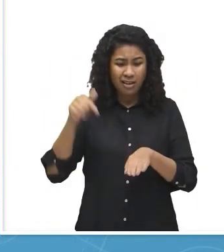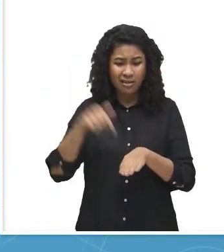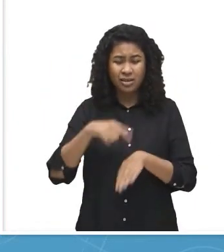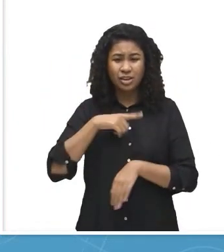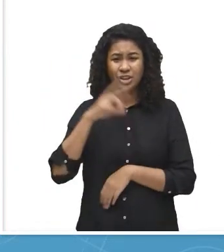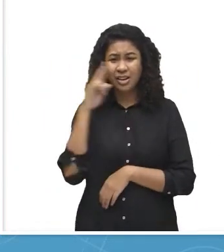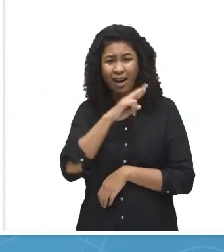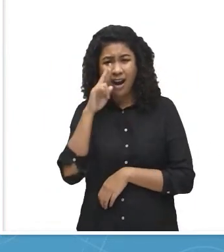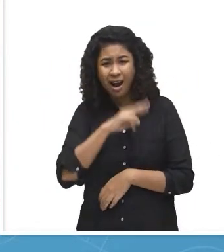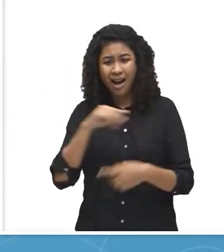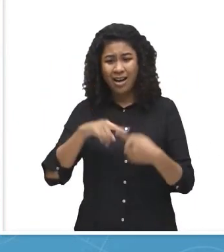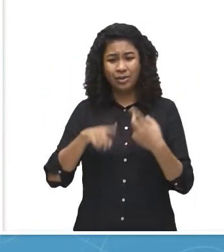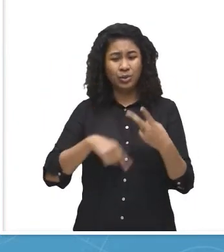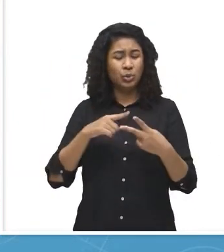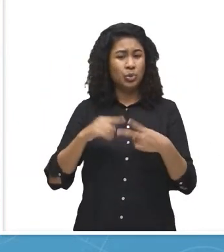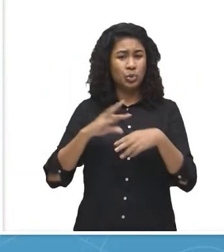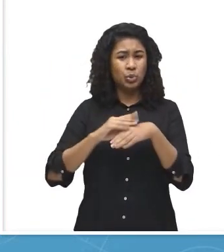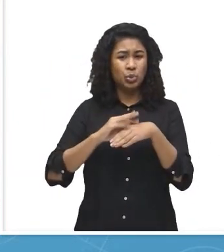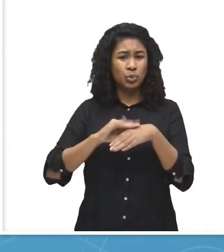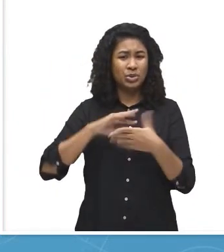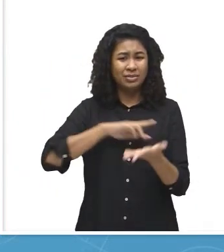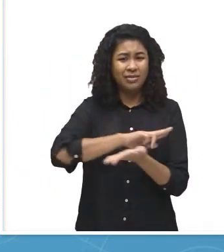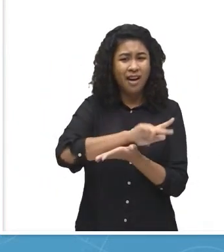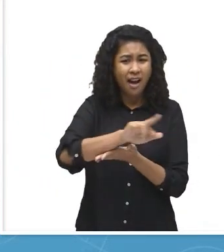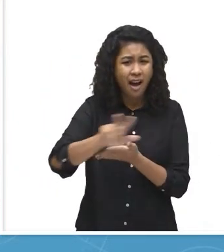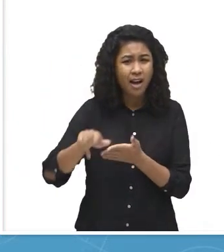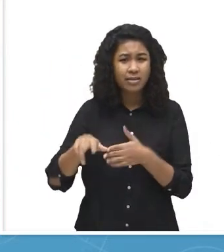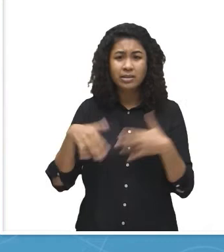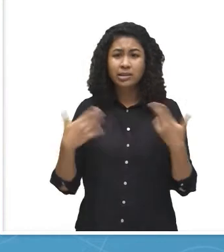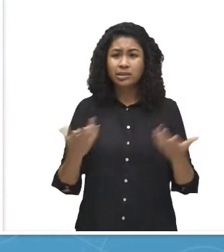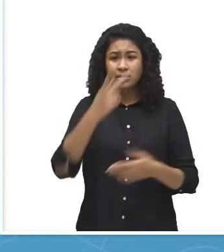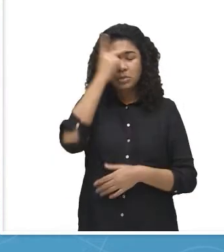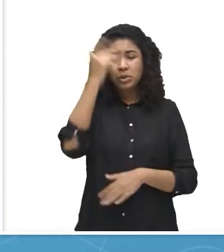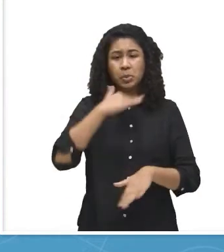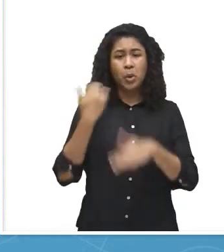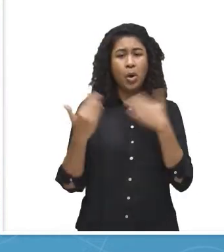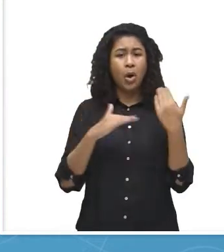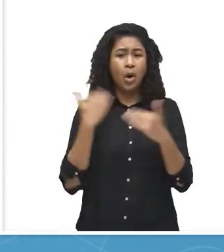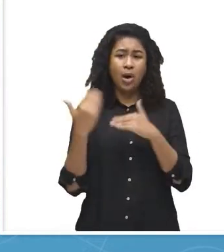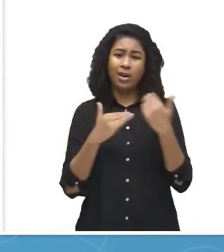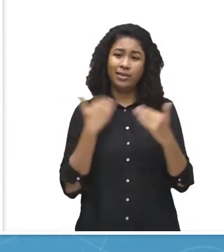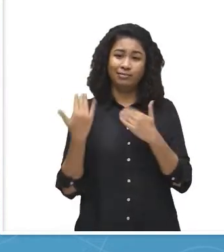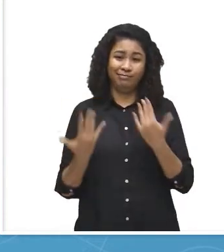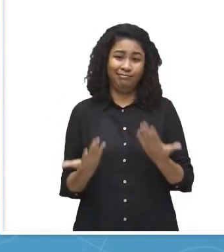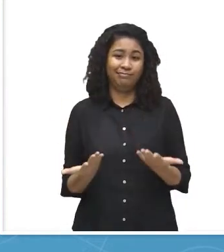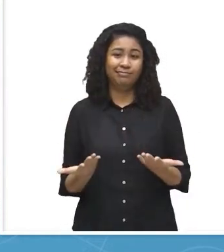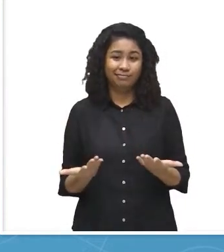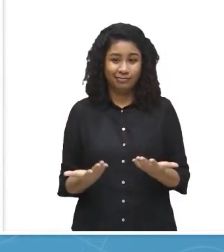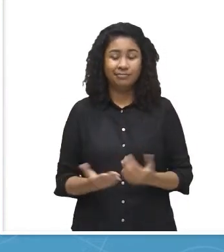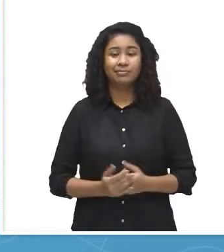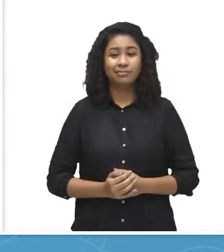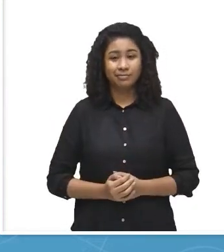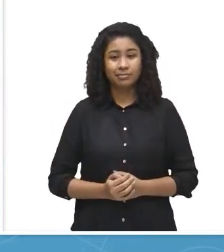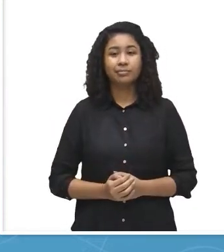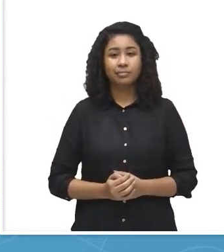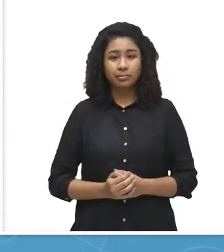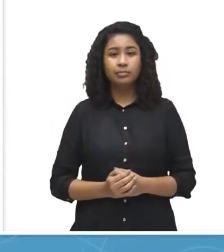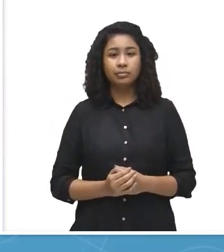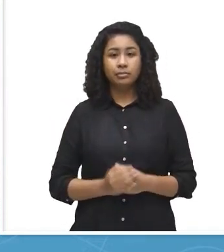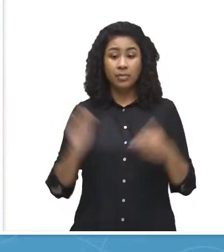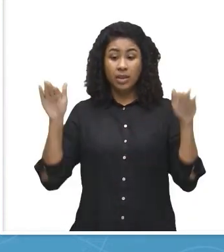remédio para isso. Era óbvio que a mortandade nas trincheiras era muito grande. As trincheiras poram